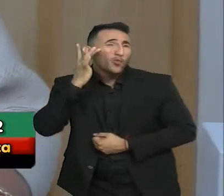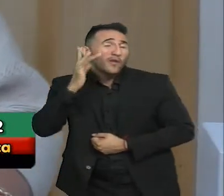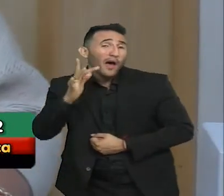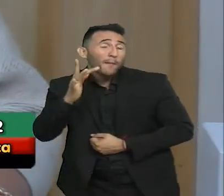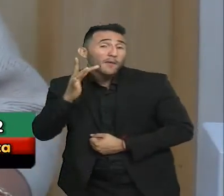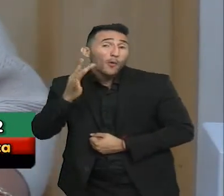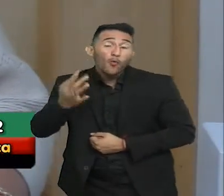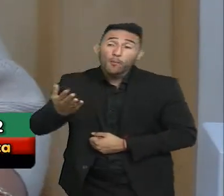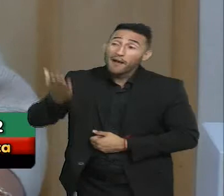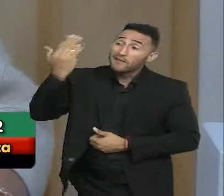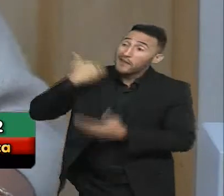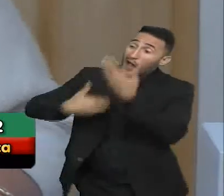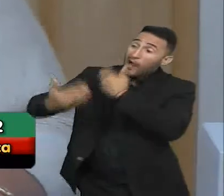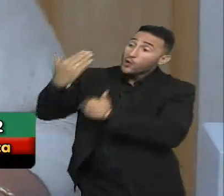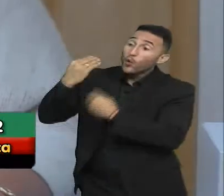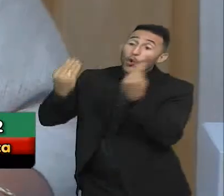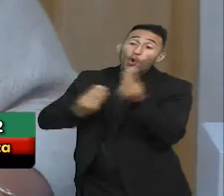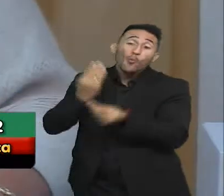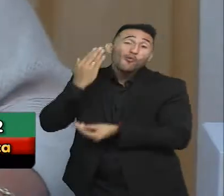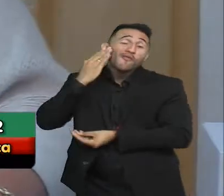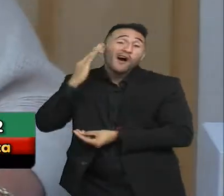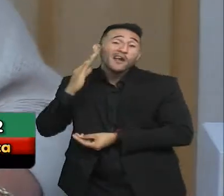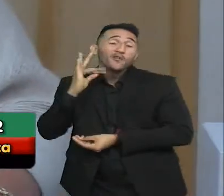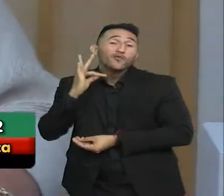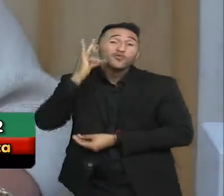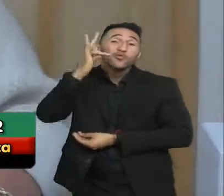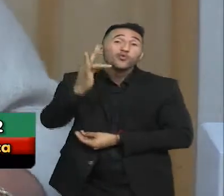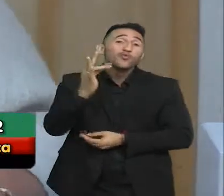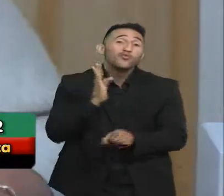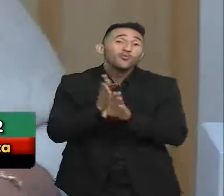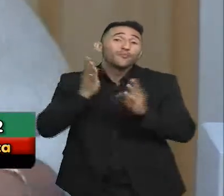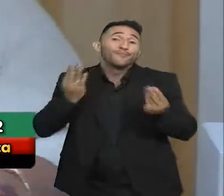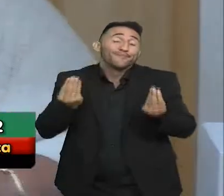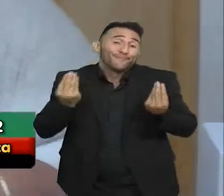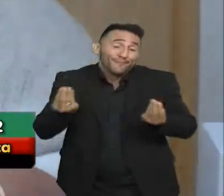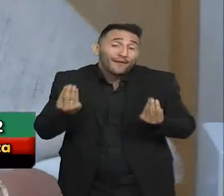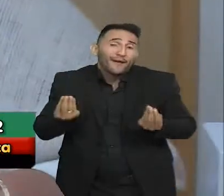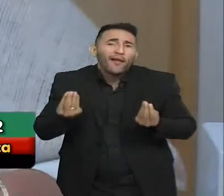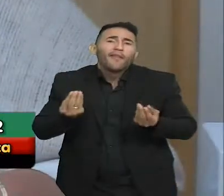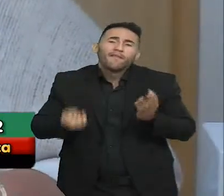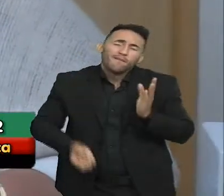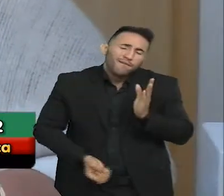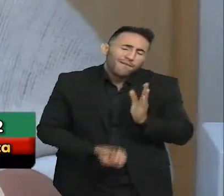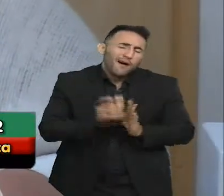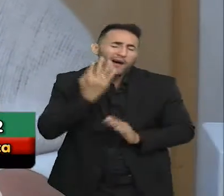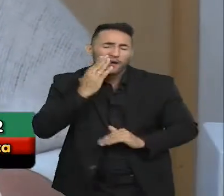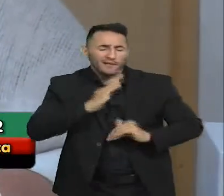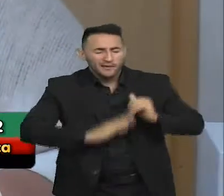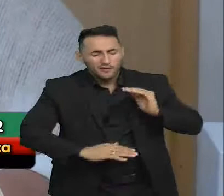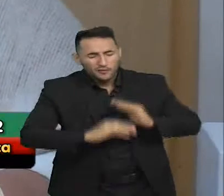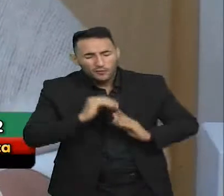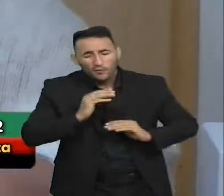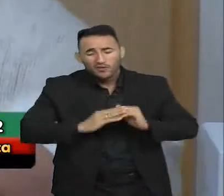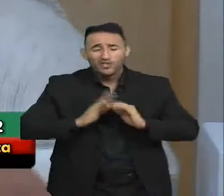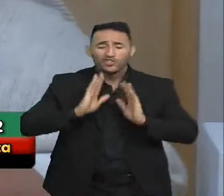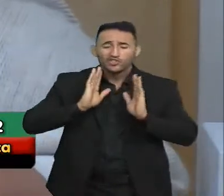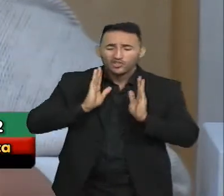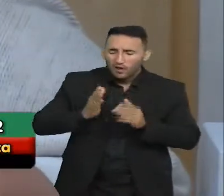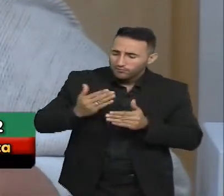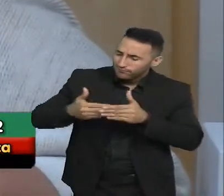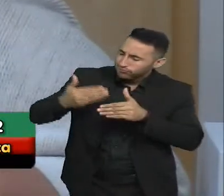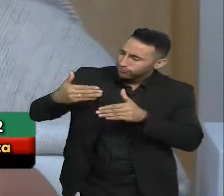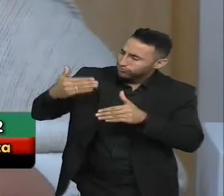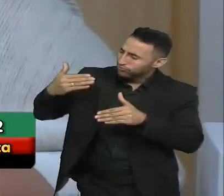vai. Então, aqui é apenas o colapsar de várias ações, vereadora Juliana, que vem lá atrás, doutor